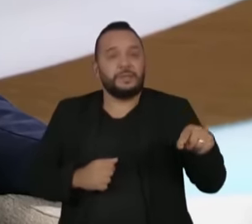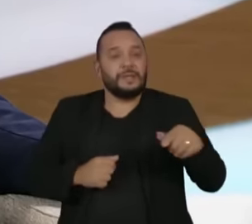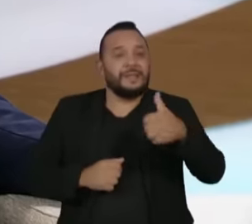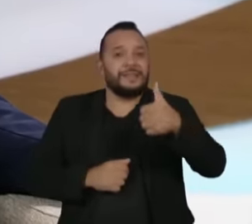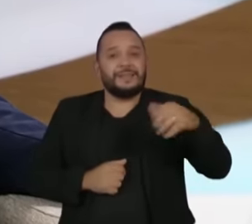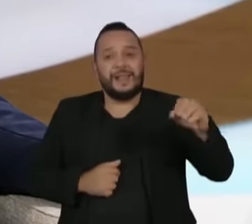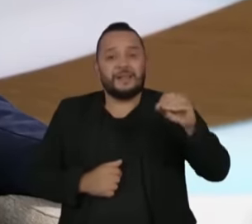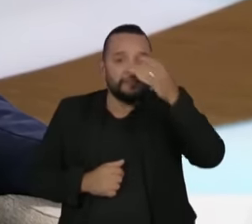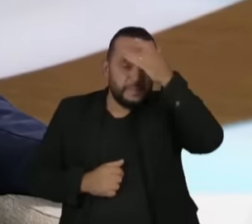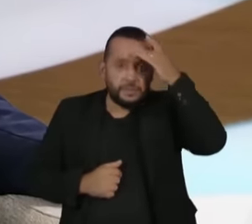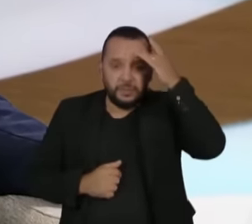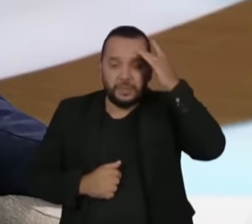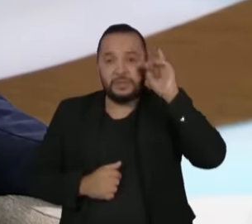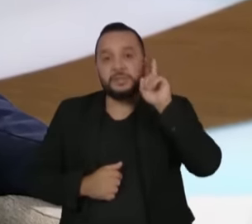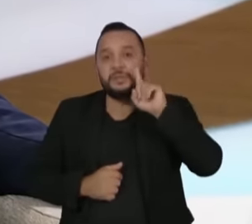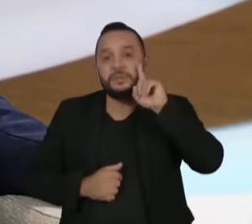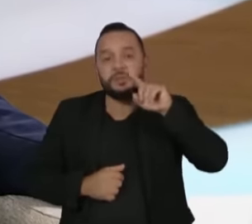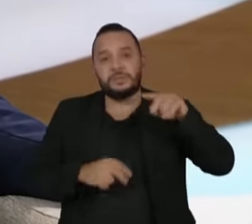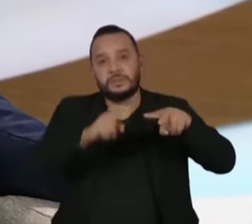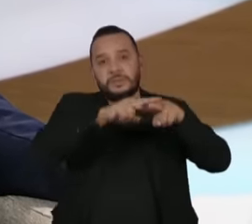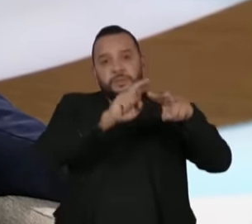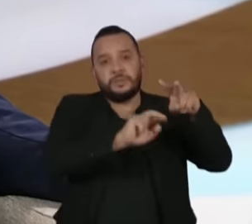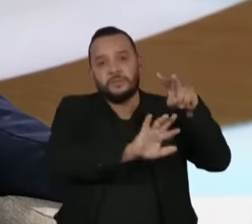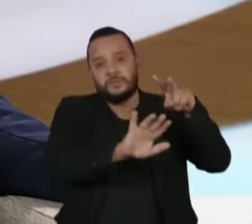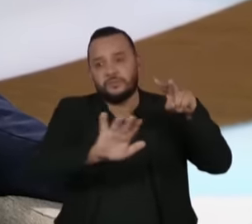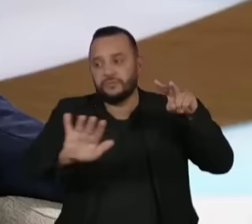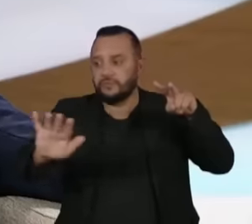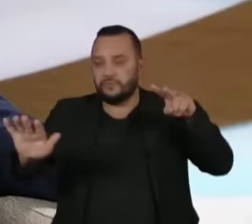presos injustamente e há cerca de 28 venezuelanos